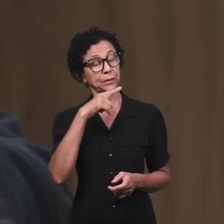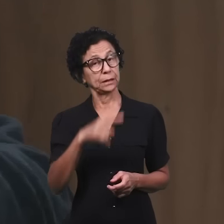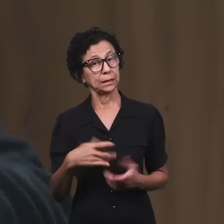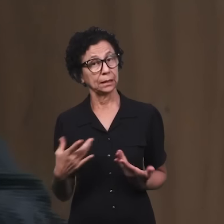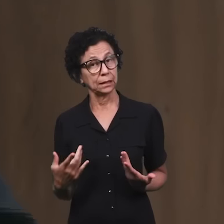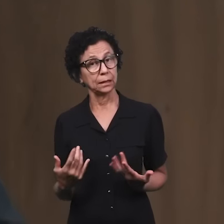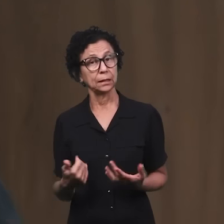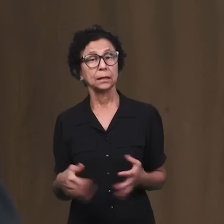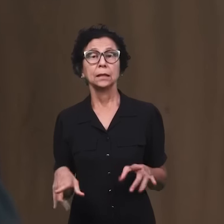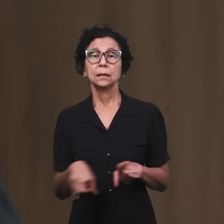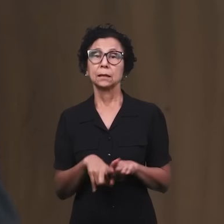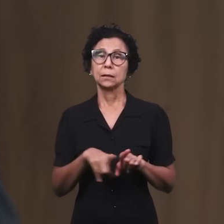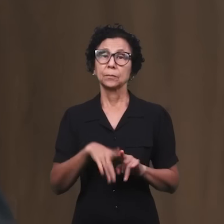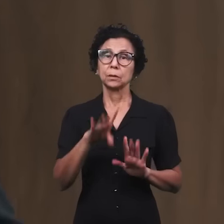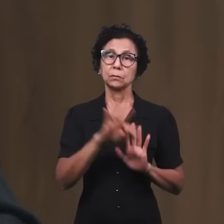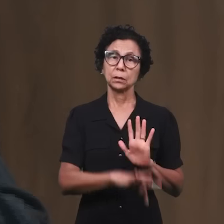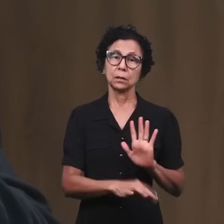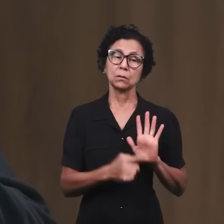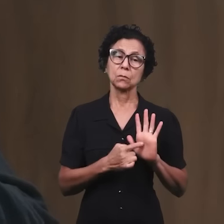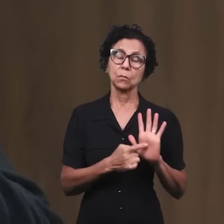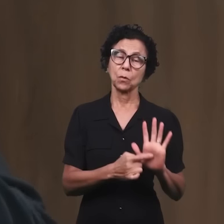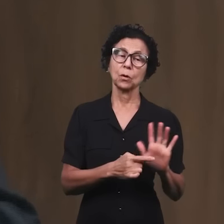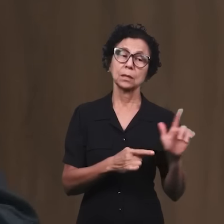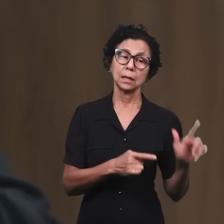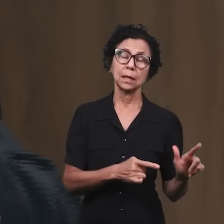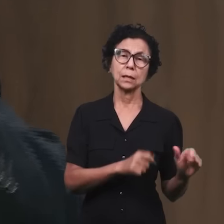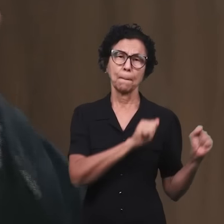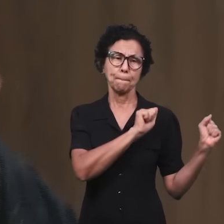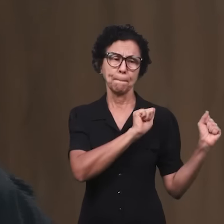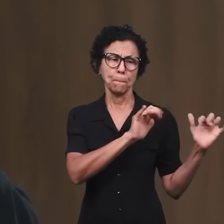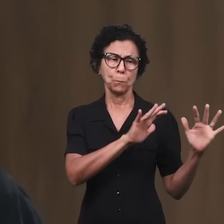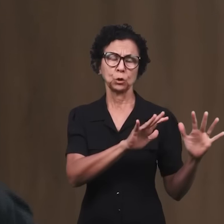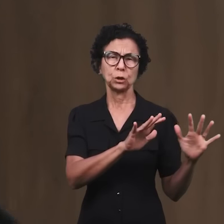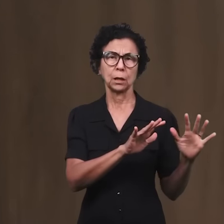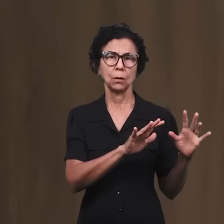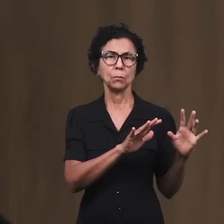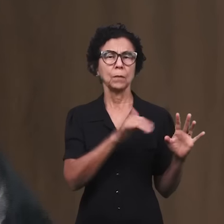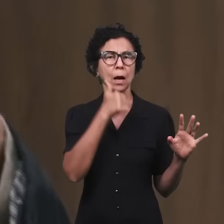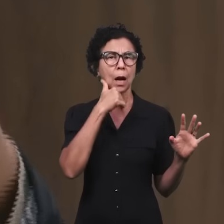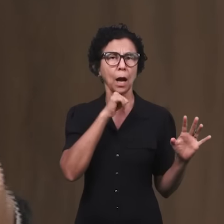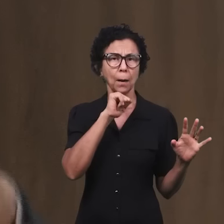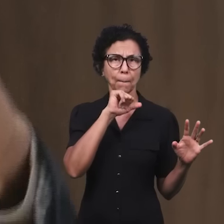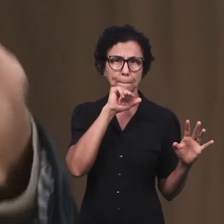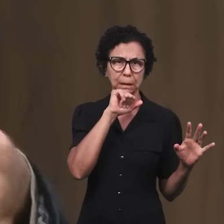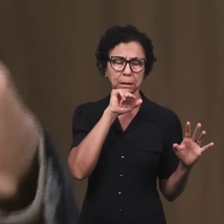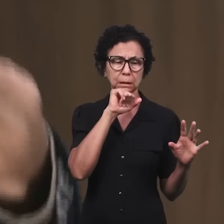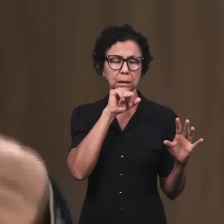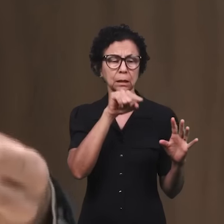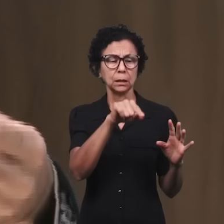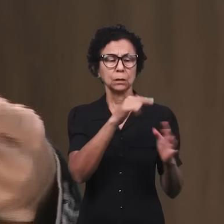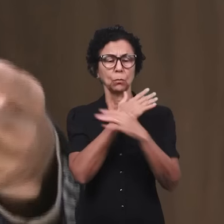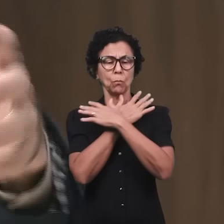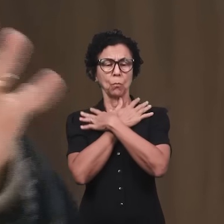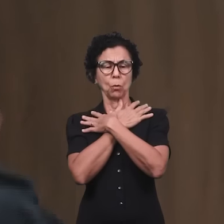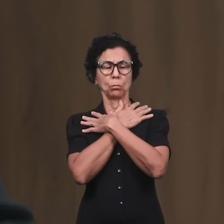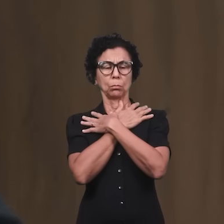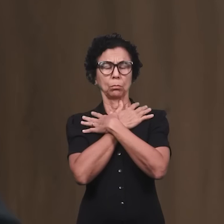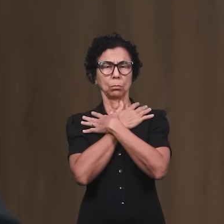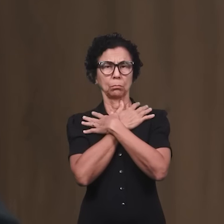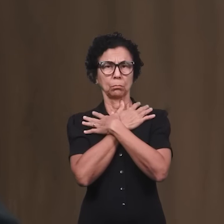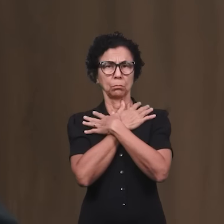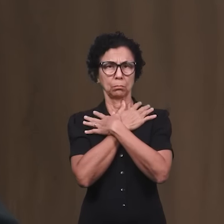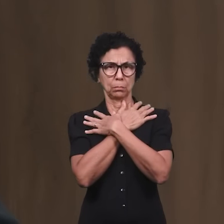mãe levavam ele. Então, esse quadro e esses sinais devem ser observados. Há sinais de que o Espírito Santo...